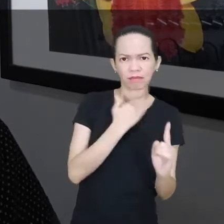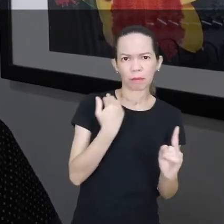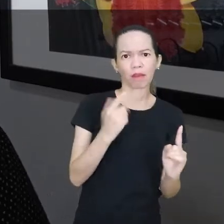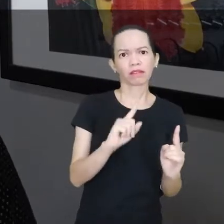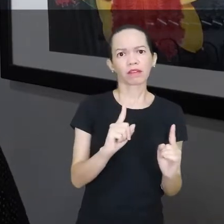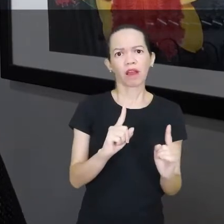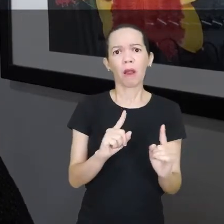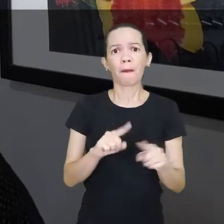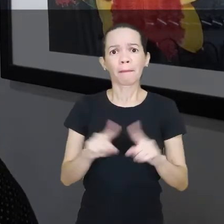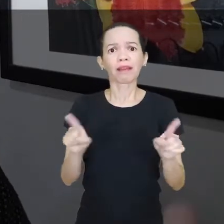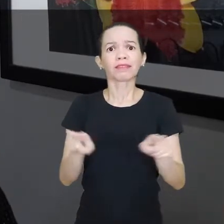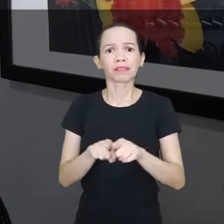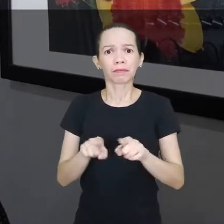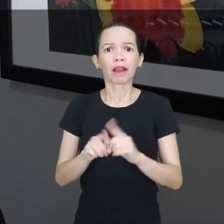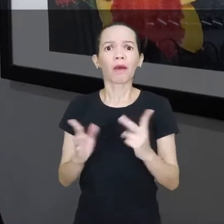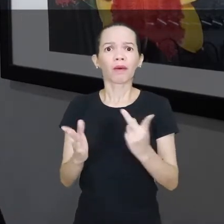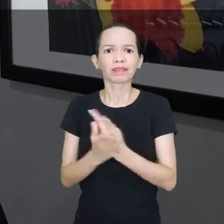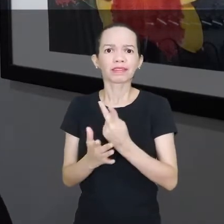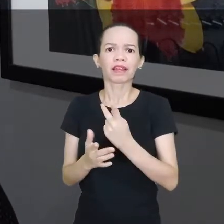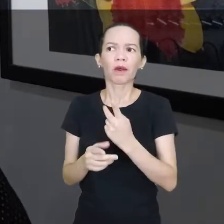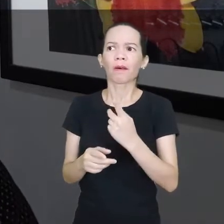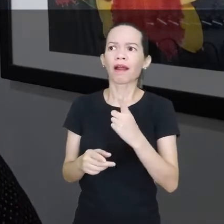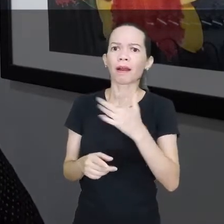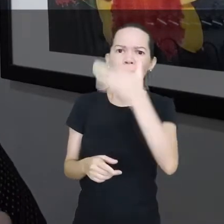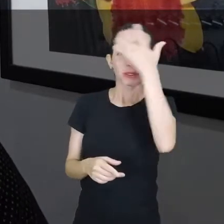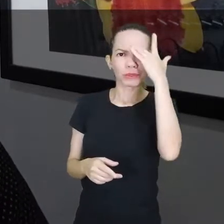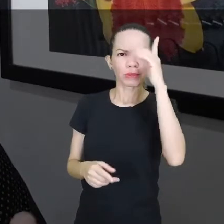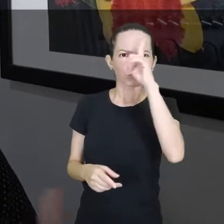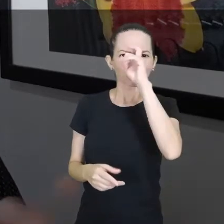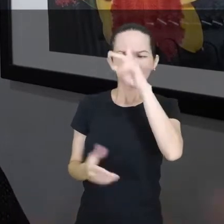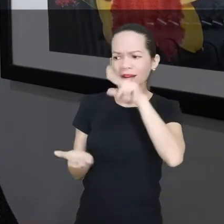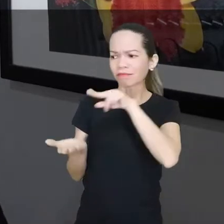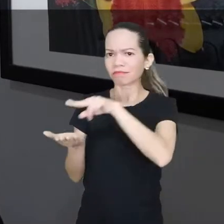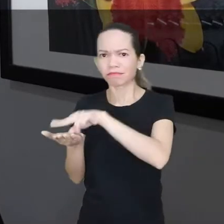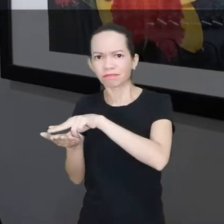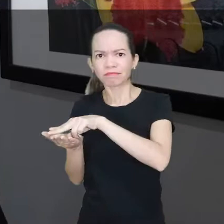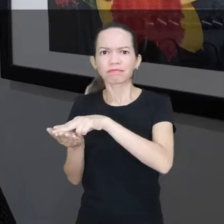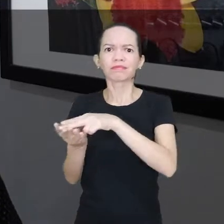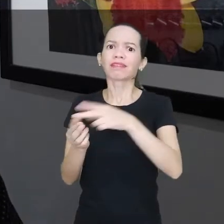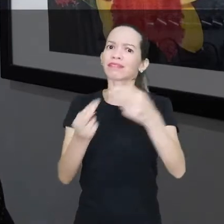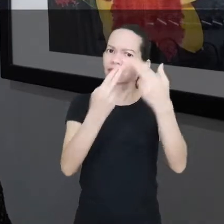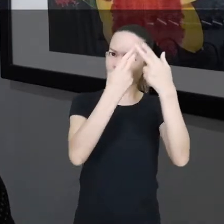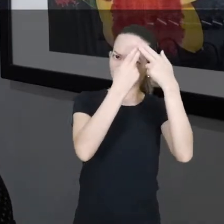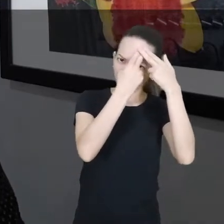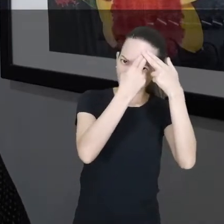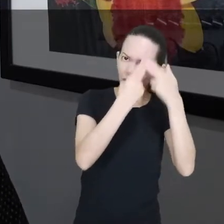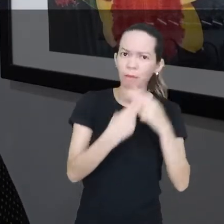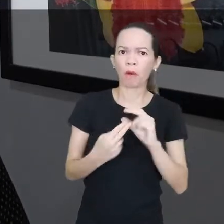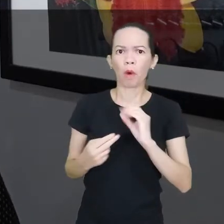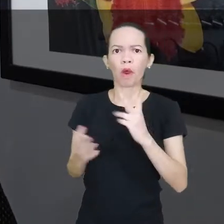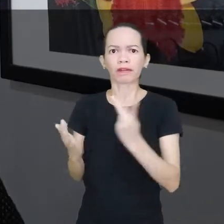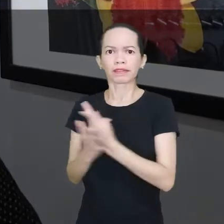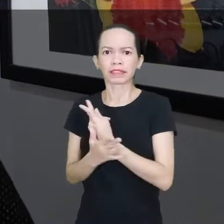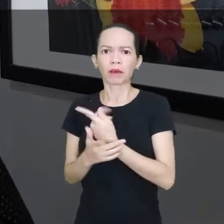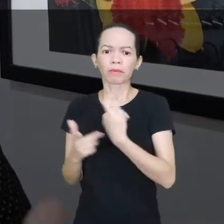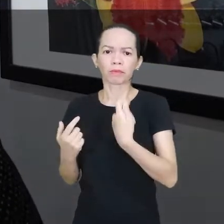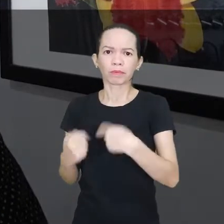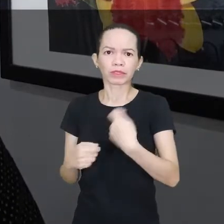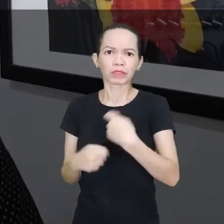que ficaram traumatizados por estarem num hospital e às vezes ficarem entubados, enfim. Eu estou falando isso para você, talvez